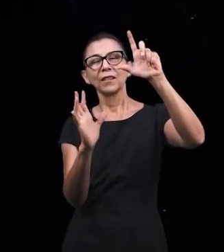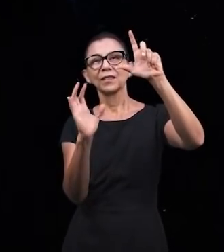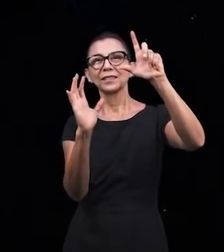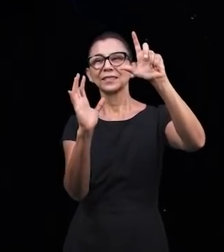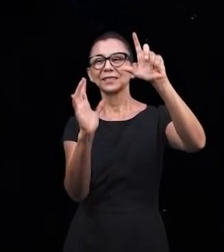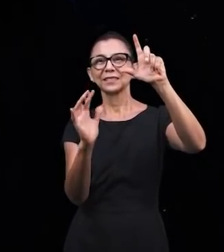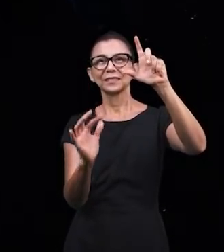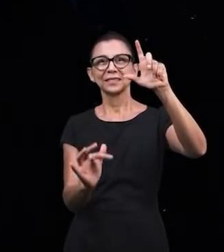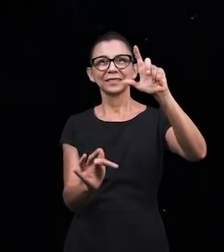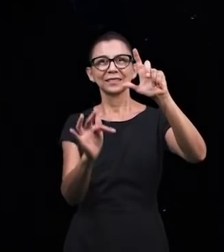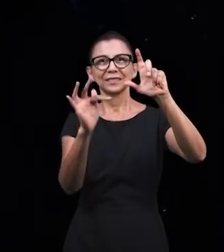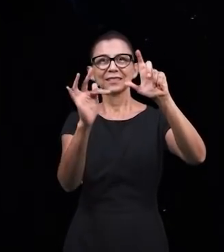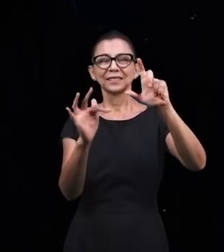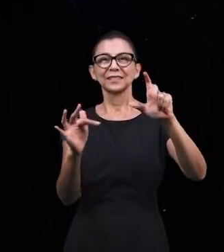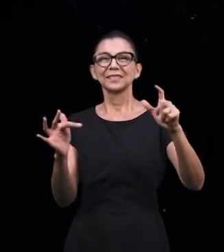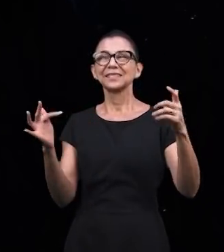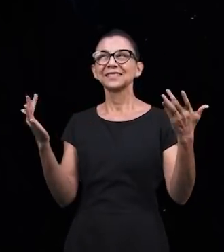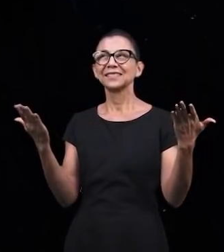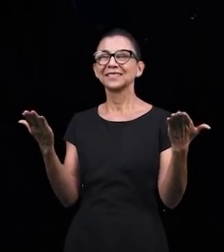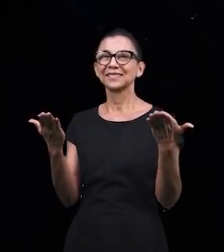em mim